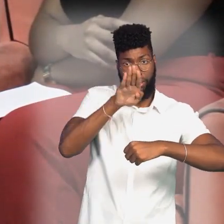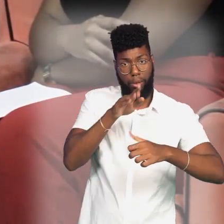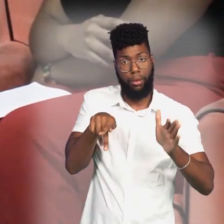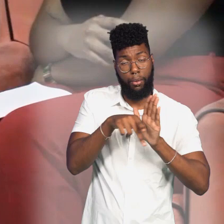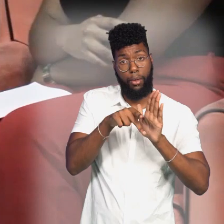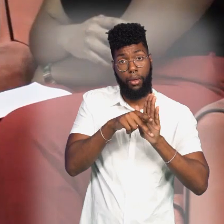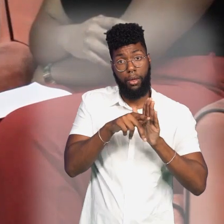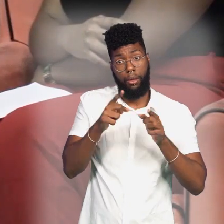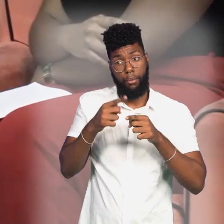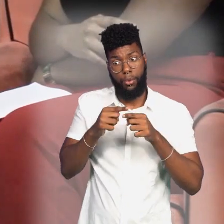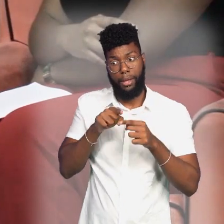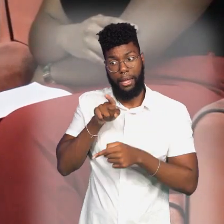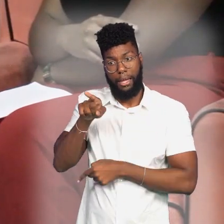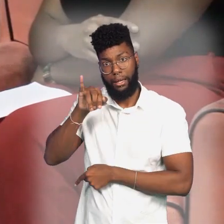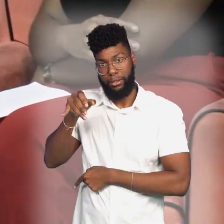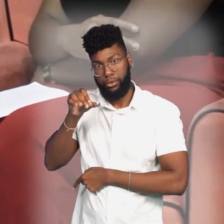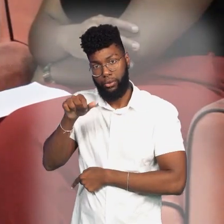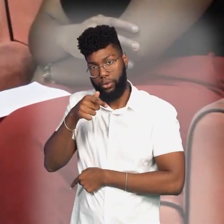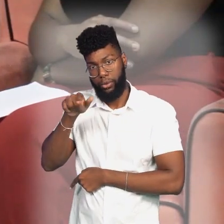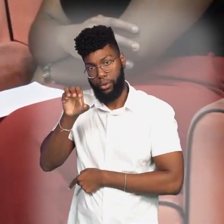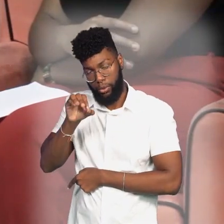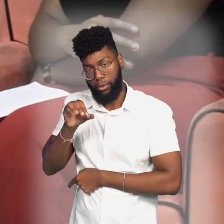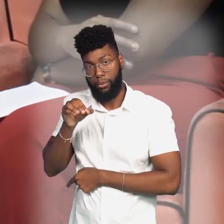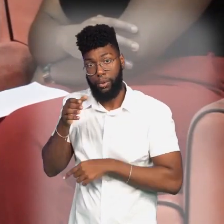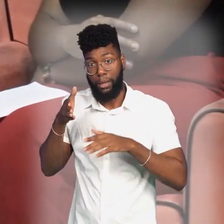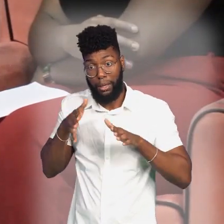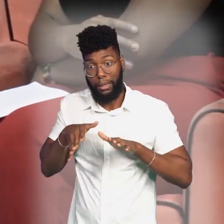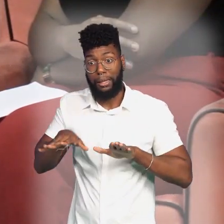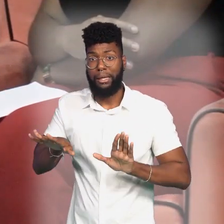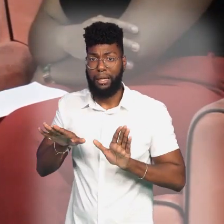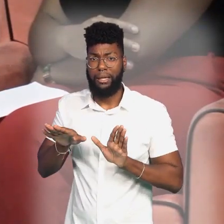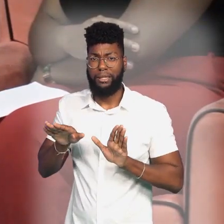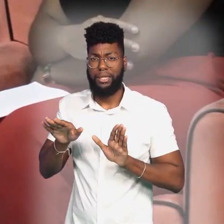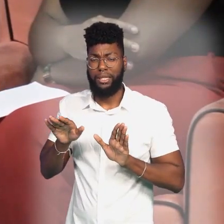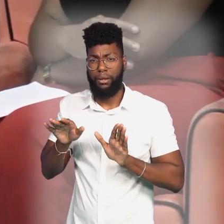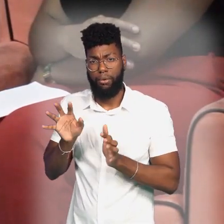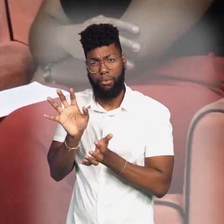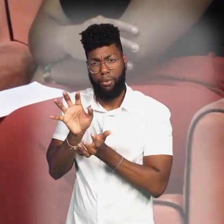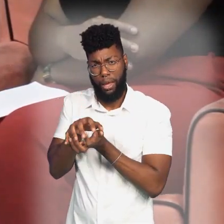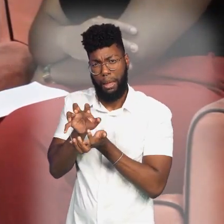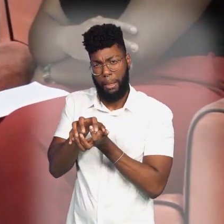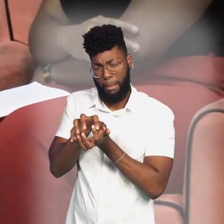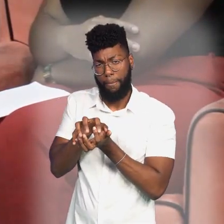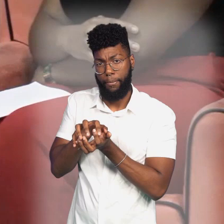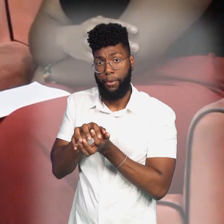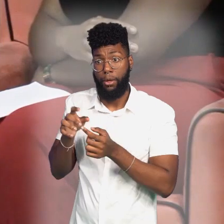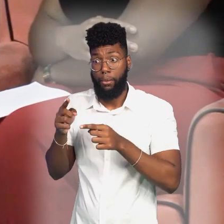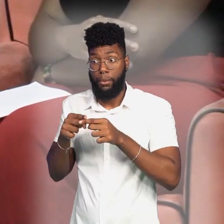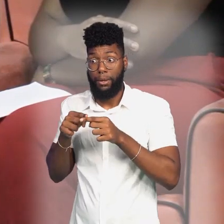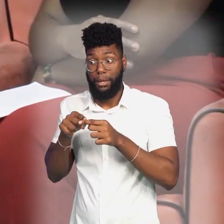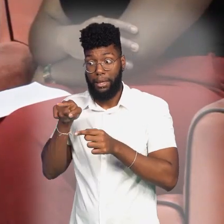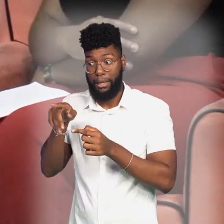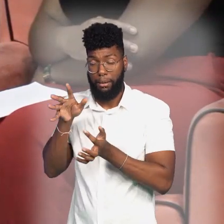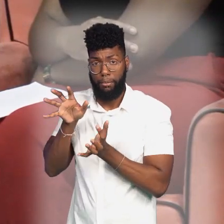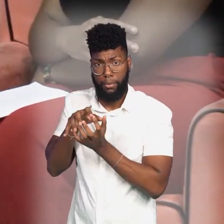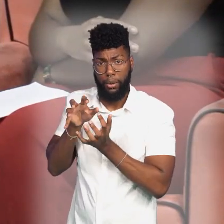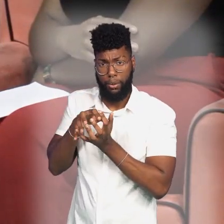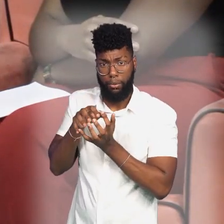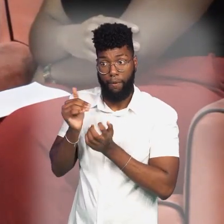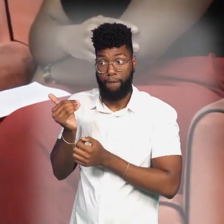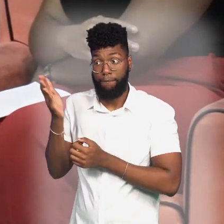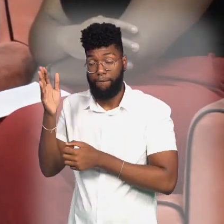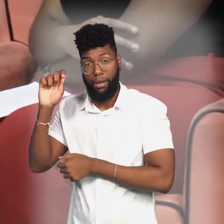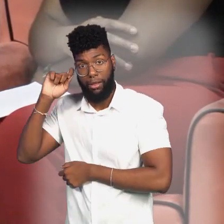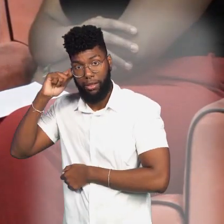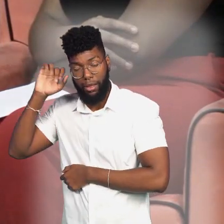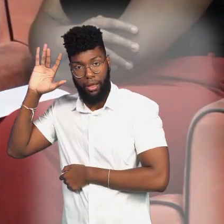Cabral ele é pernambucano. Aliás, Pernambuco, fora da África, é o lugar onde tem mais baobá no